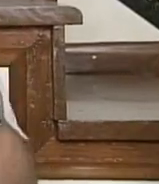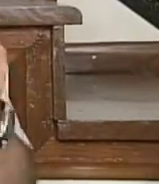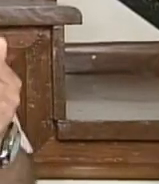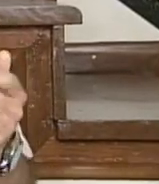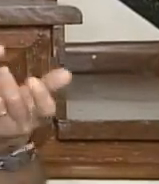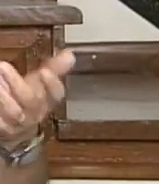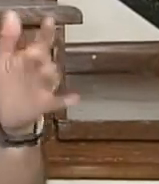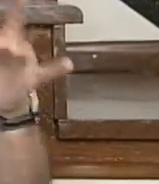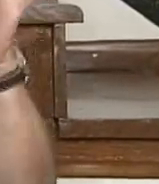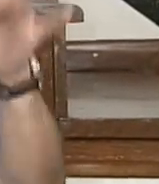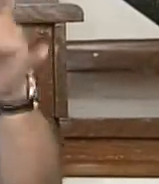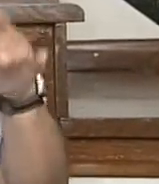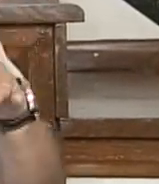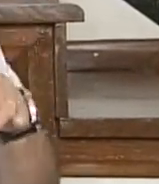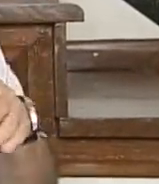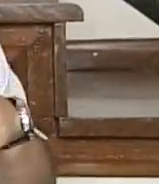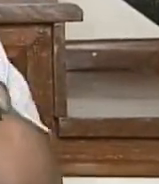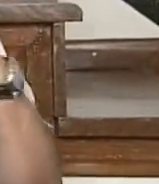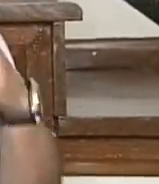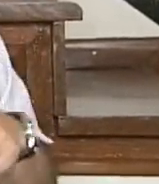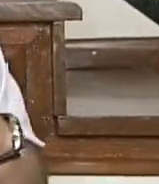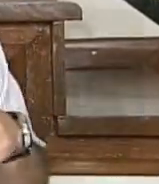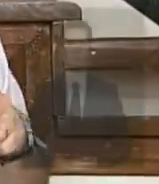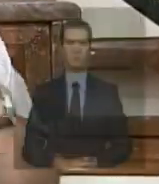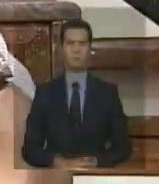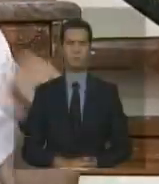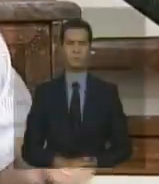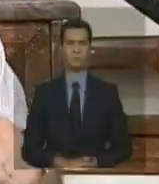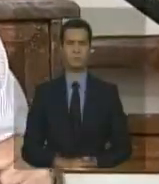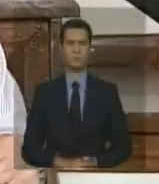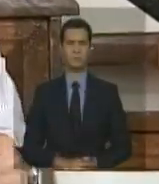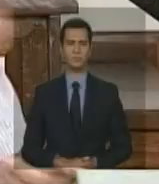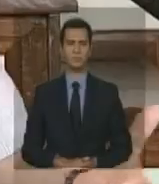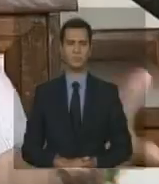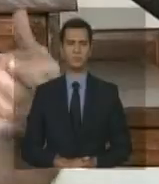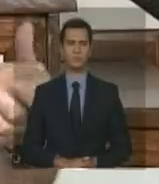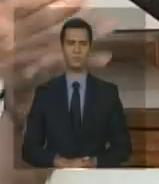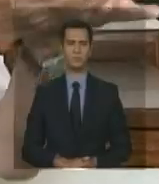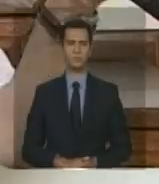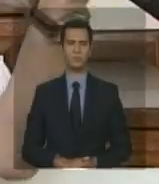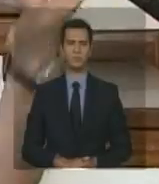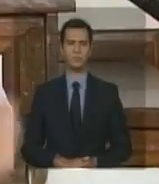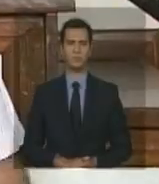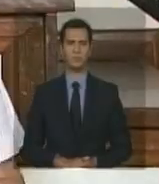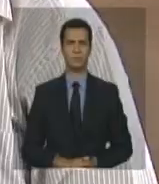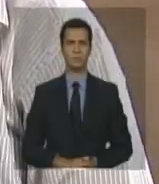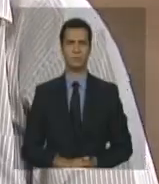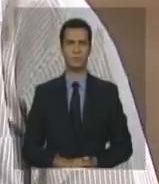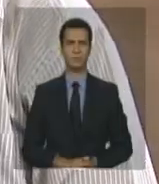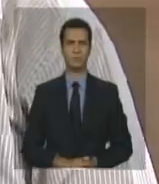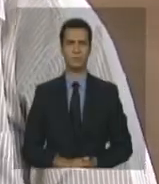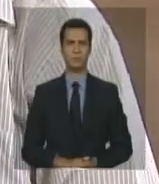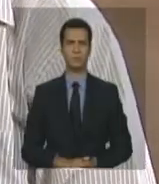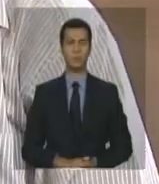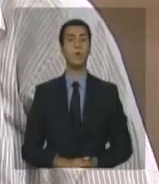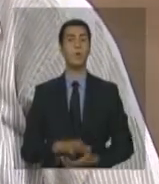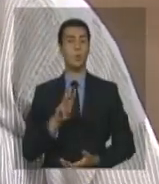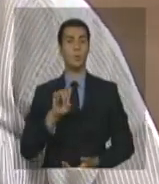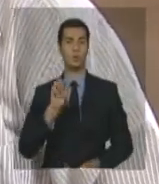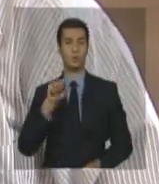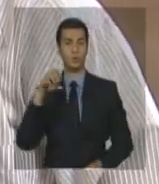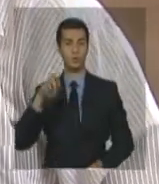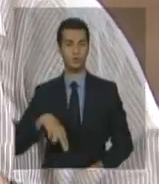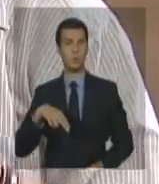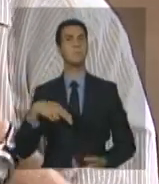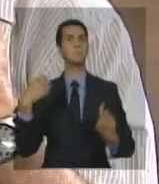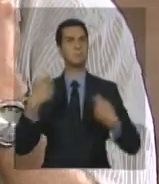o constrangimento da Joacira, eu achei ela uma gracinha. Me apaixonei naquela hora. Wilson teve que